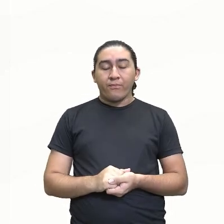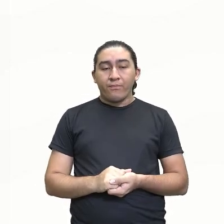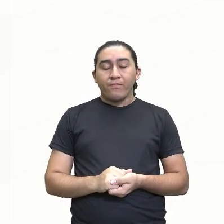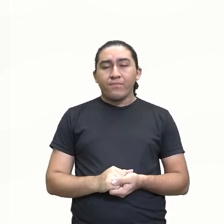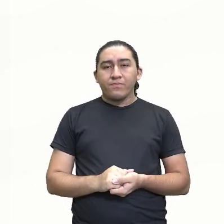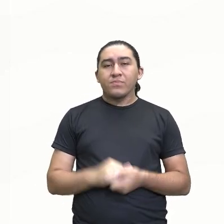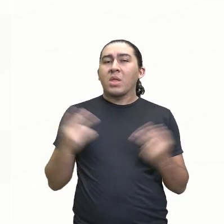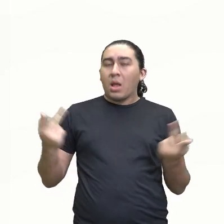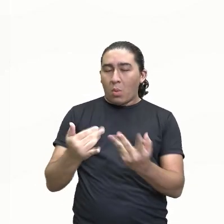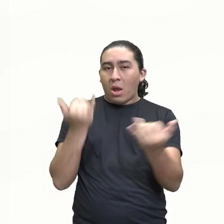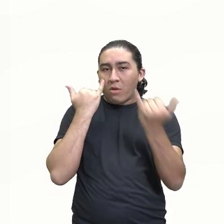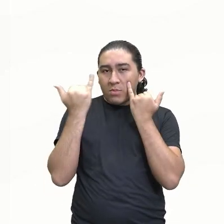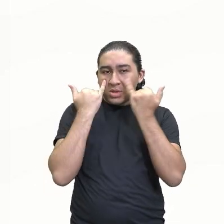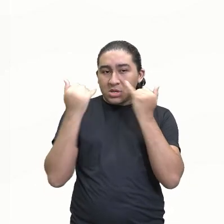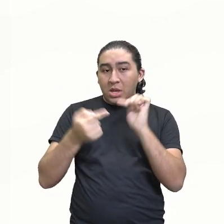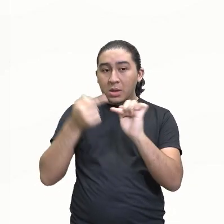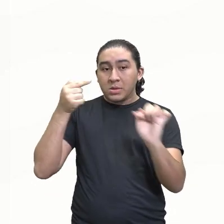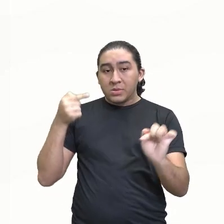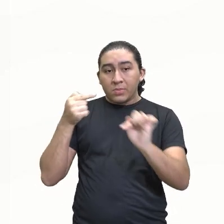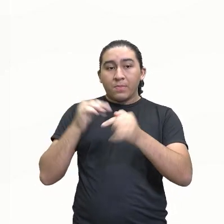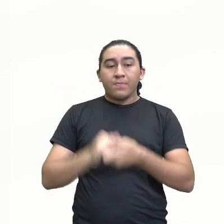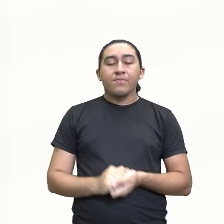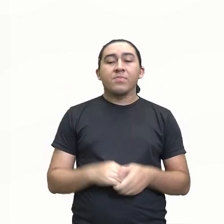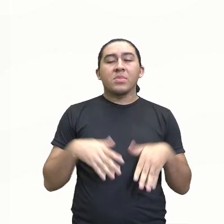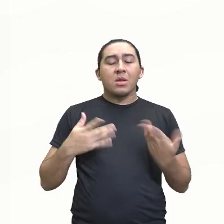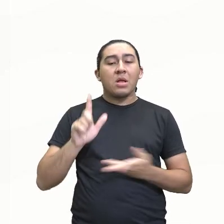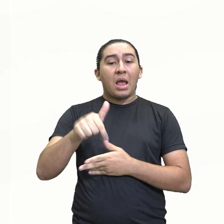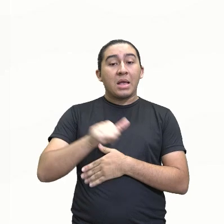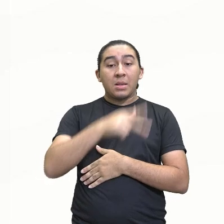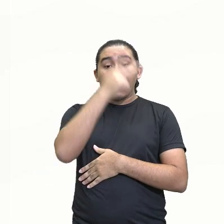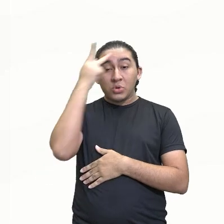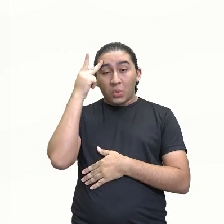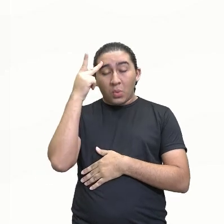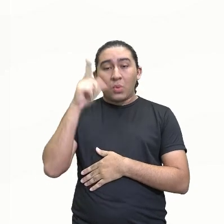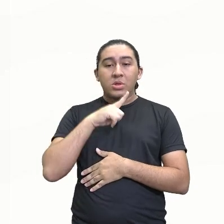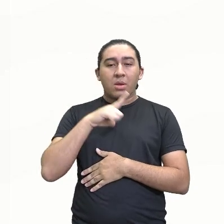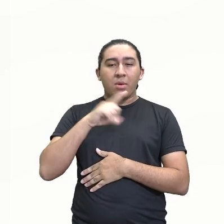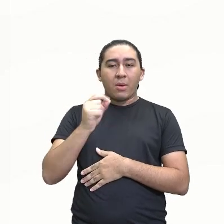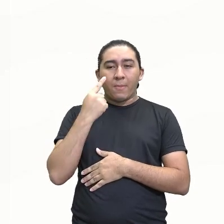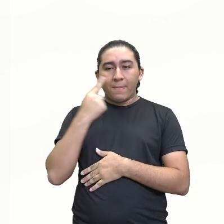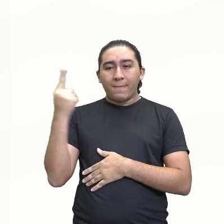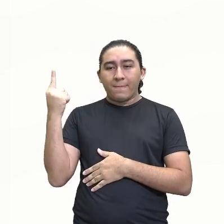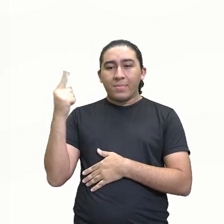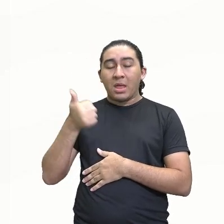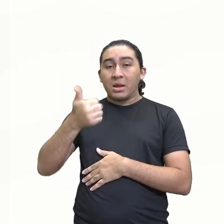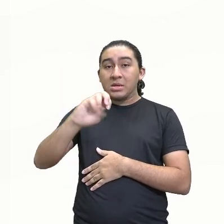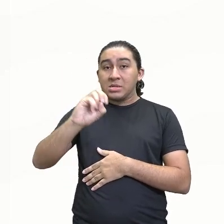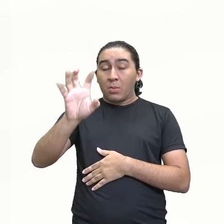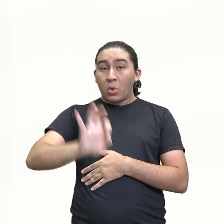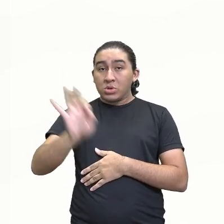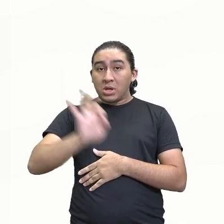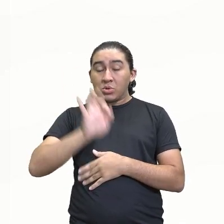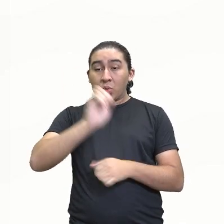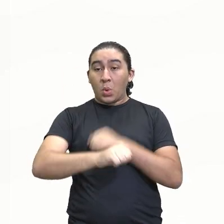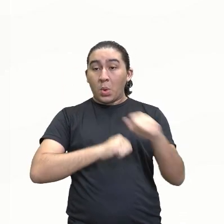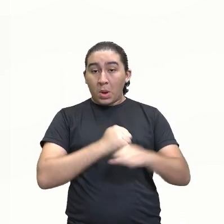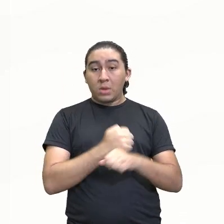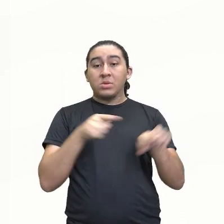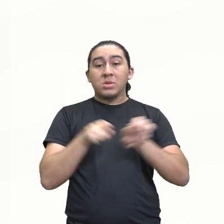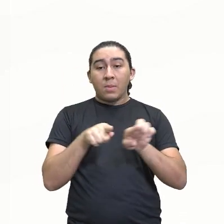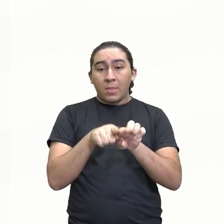tá? Dos mesmos dados. Então, essa pessoa aí, ó, uma aplicação especial rende 15% ao ano em regime de